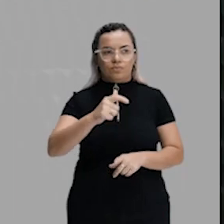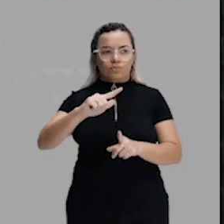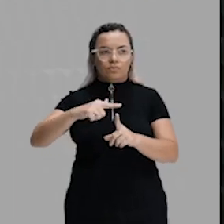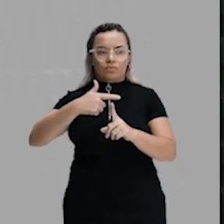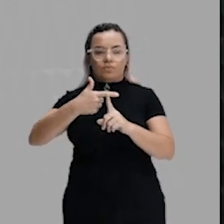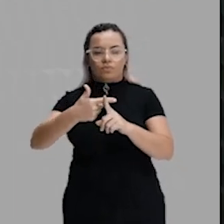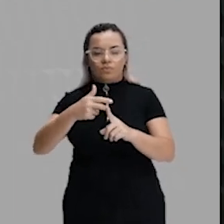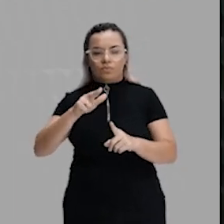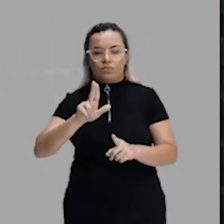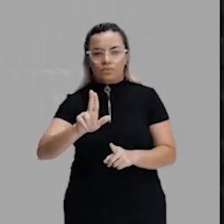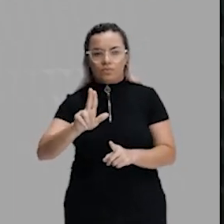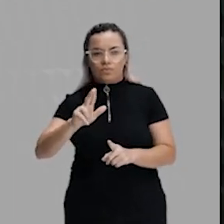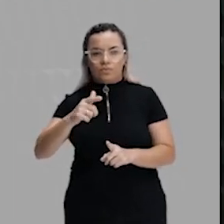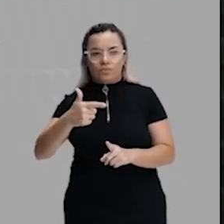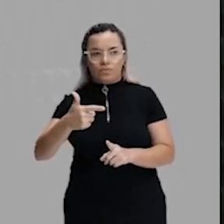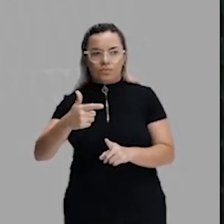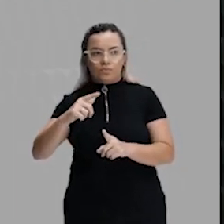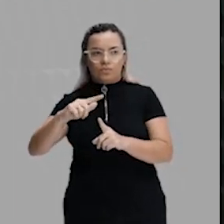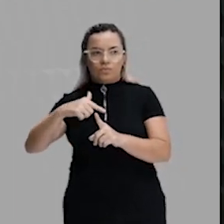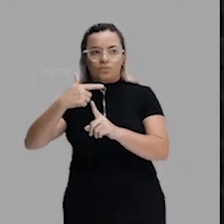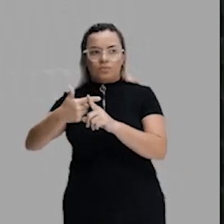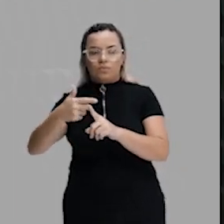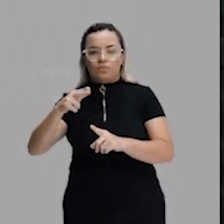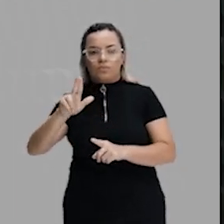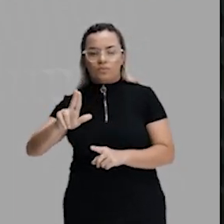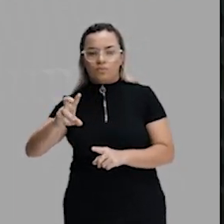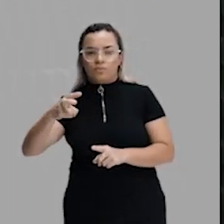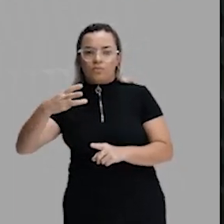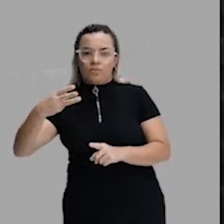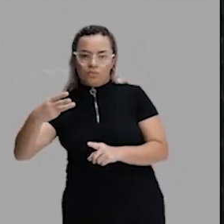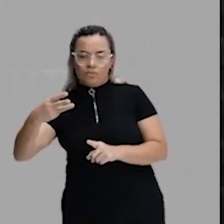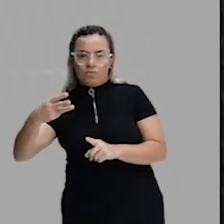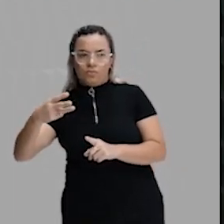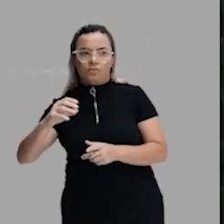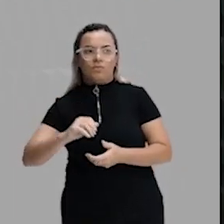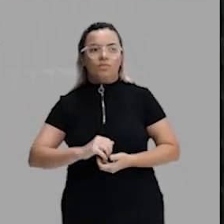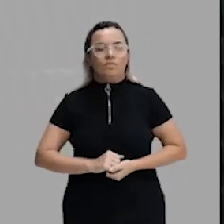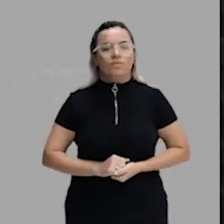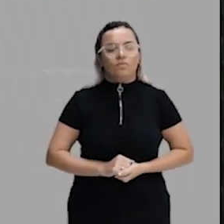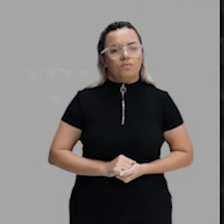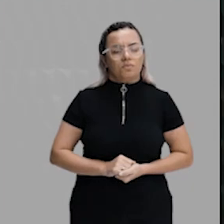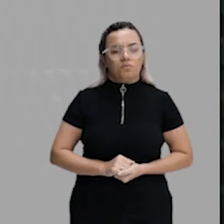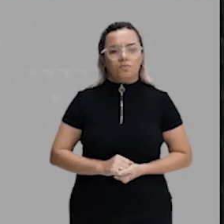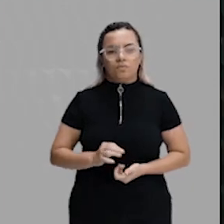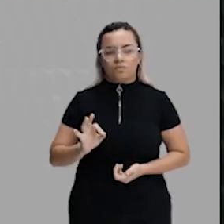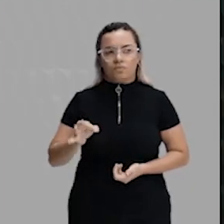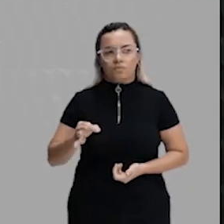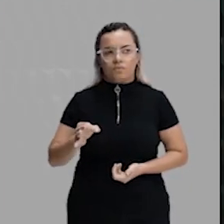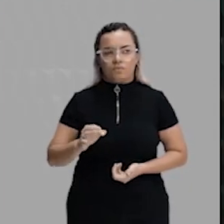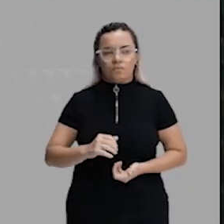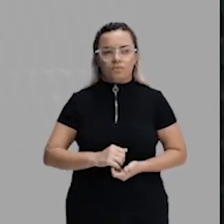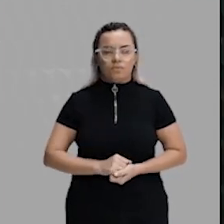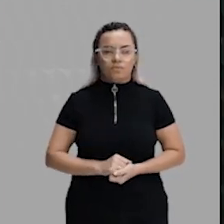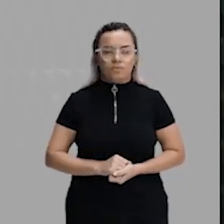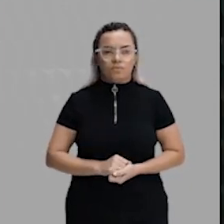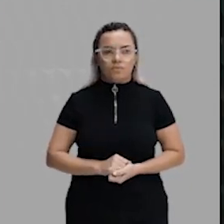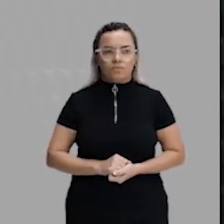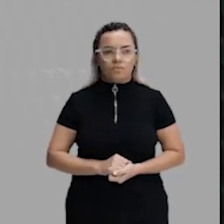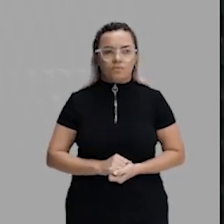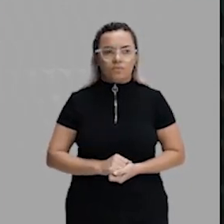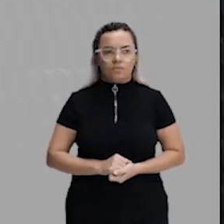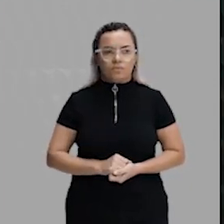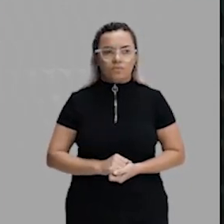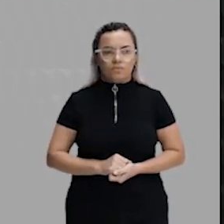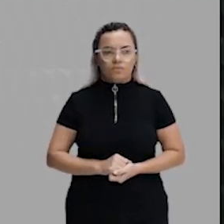referentes a cada resistor. Pronto. Certo? Isso se a gente for colocar para um